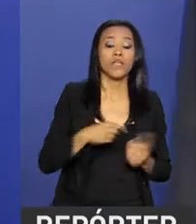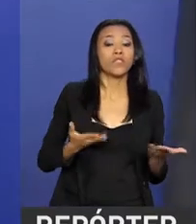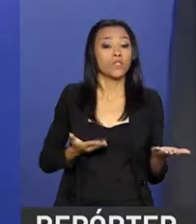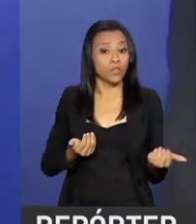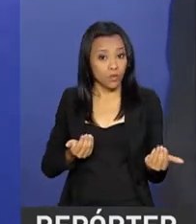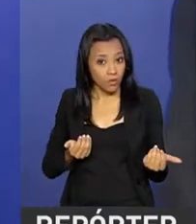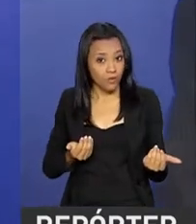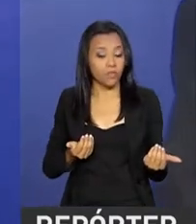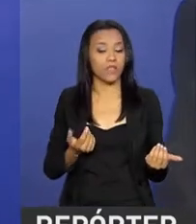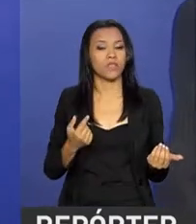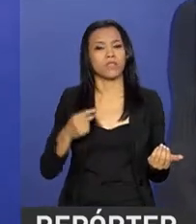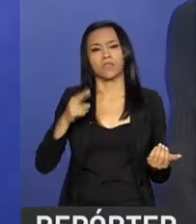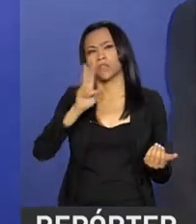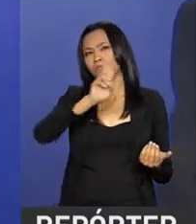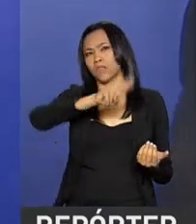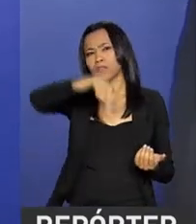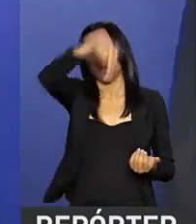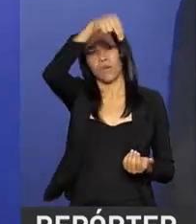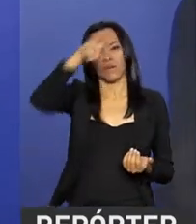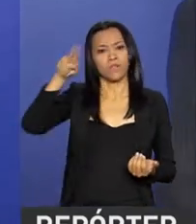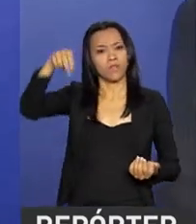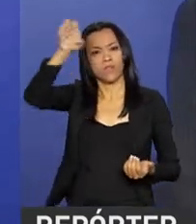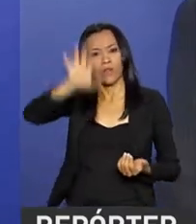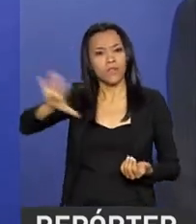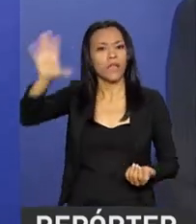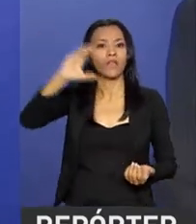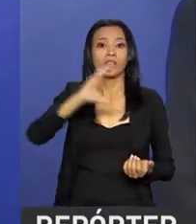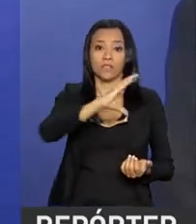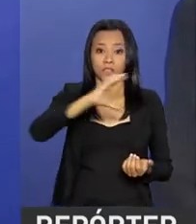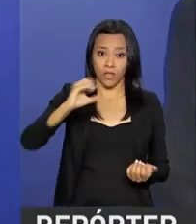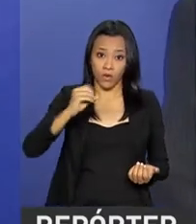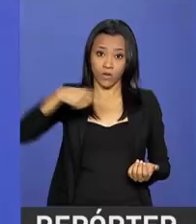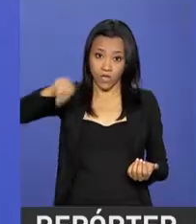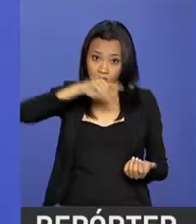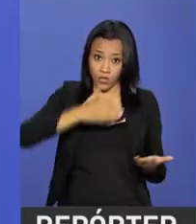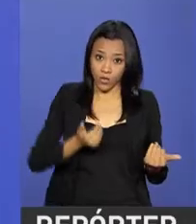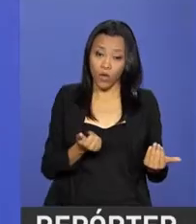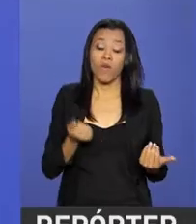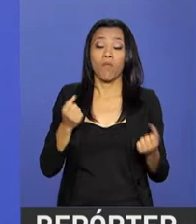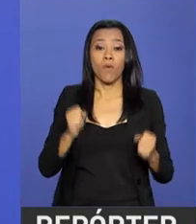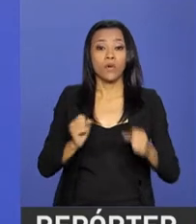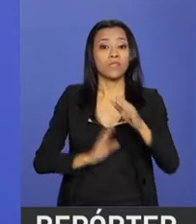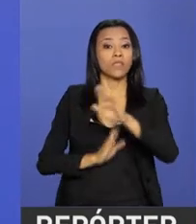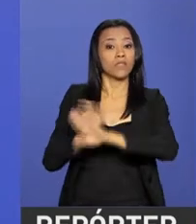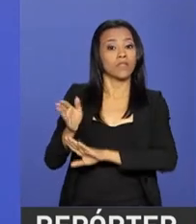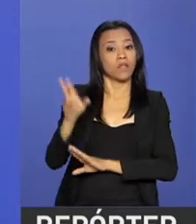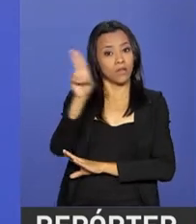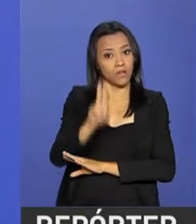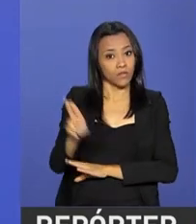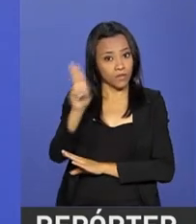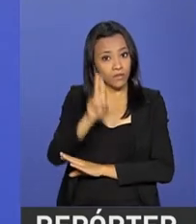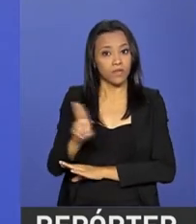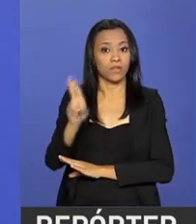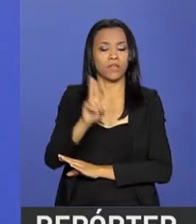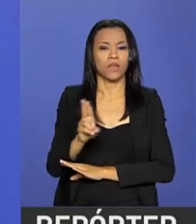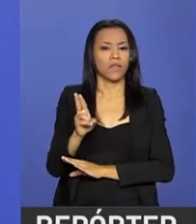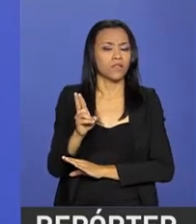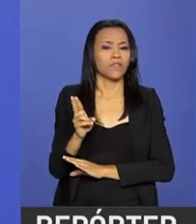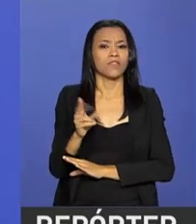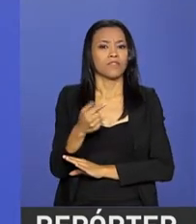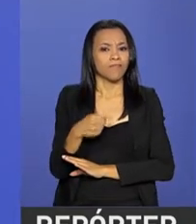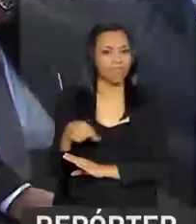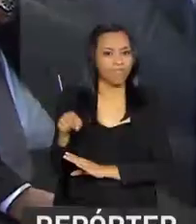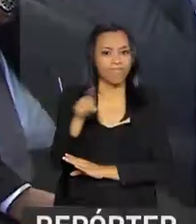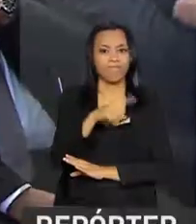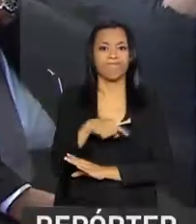norte do nordeste do centro oeste possam acessar o ensino superior em condições absolutamente